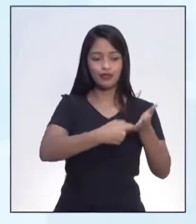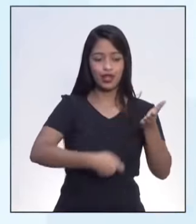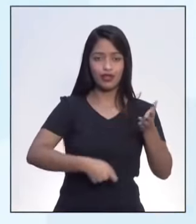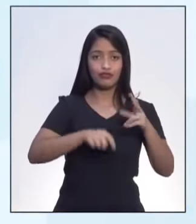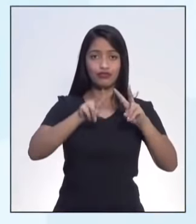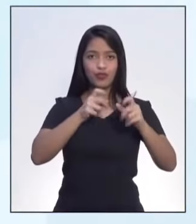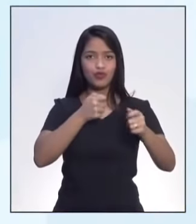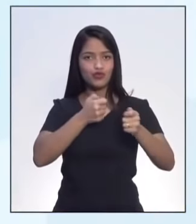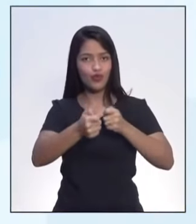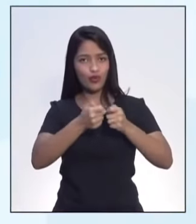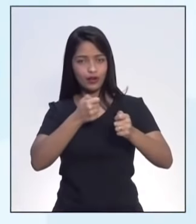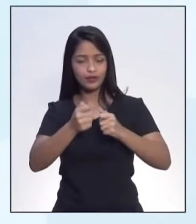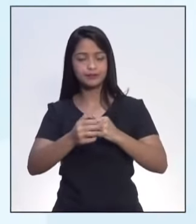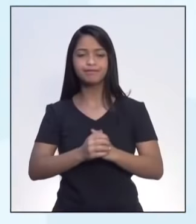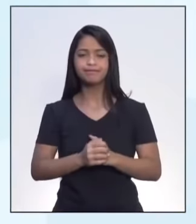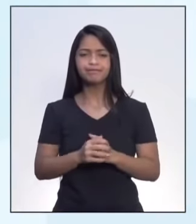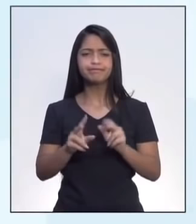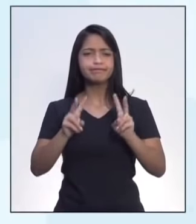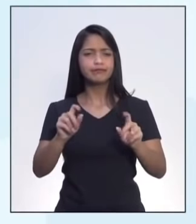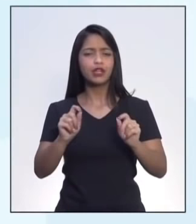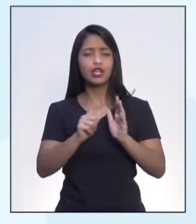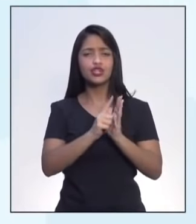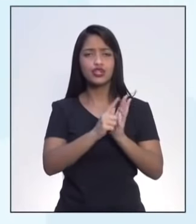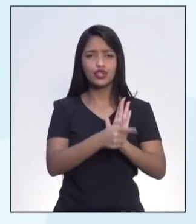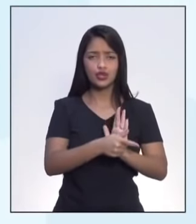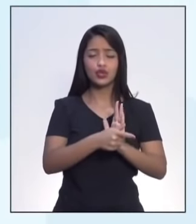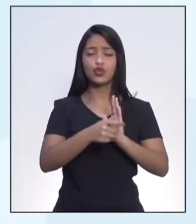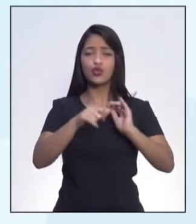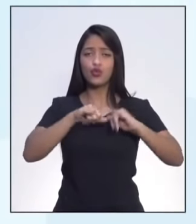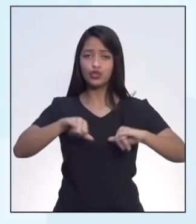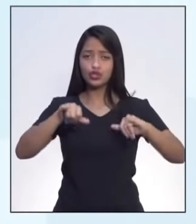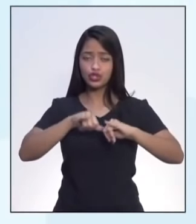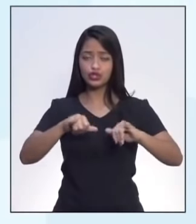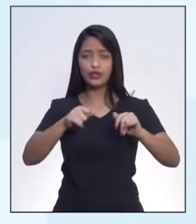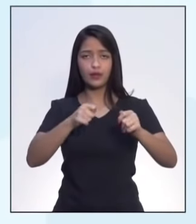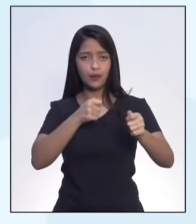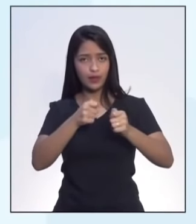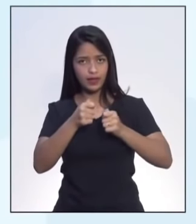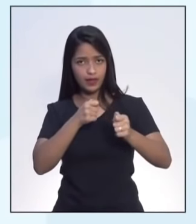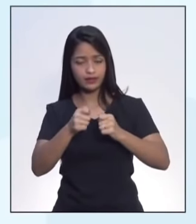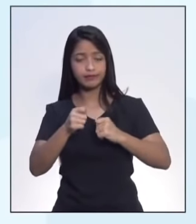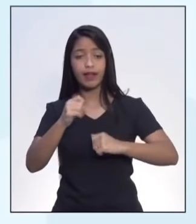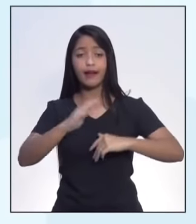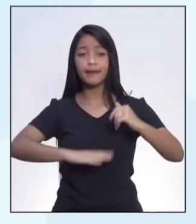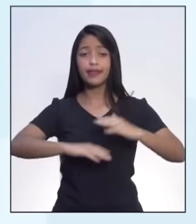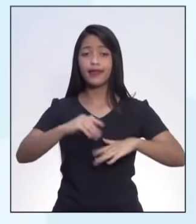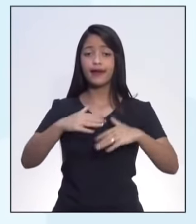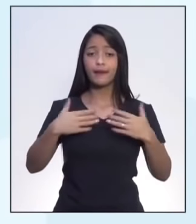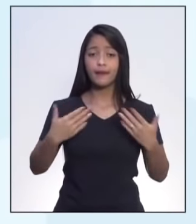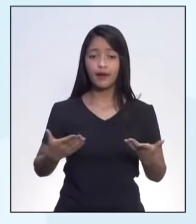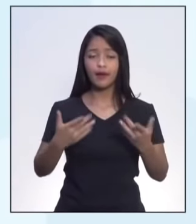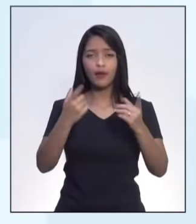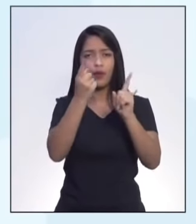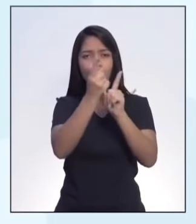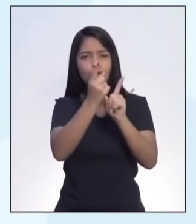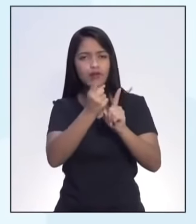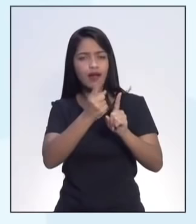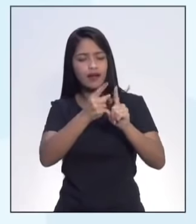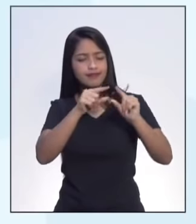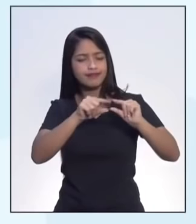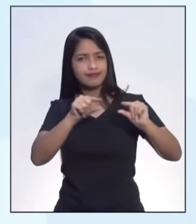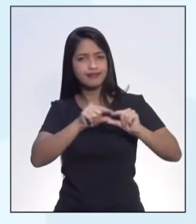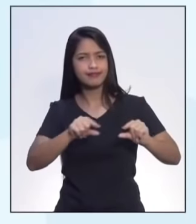tema, gêneros textuais, notícia e reportagem. A habilidade identificar recursos